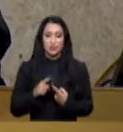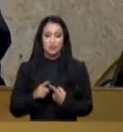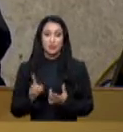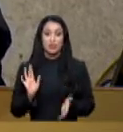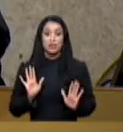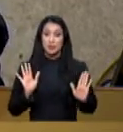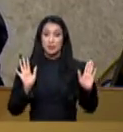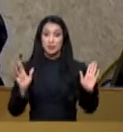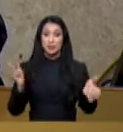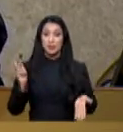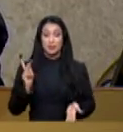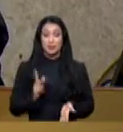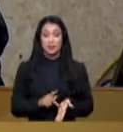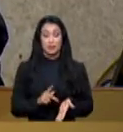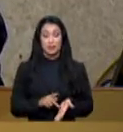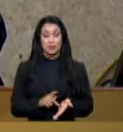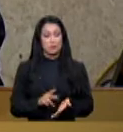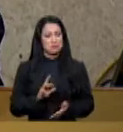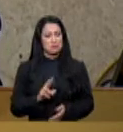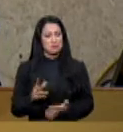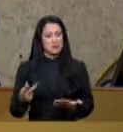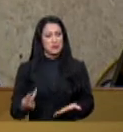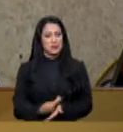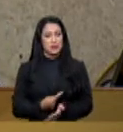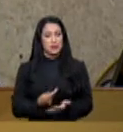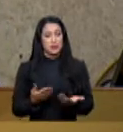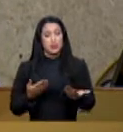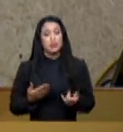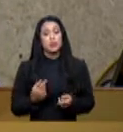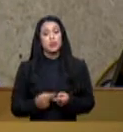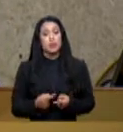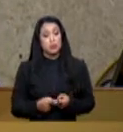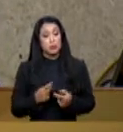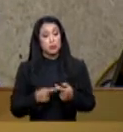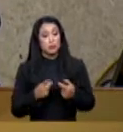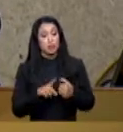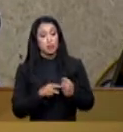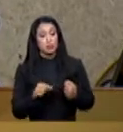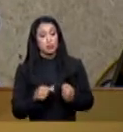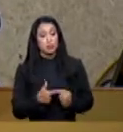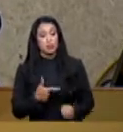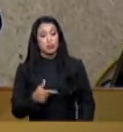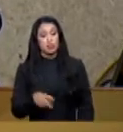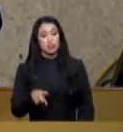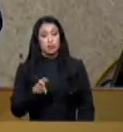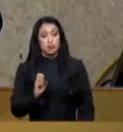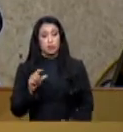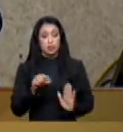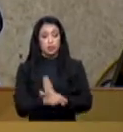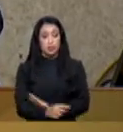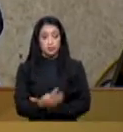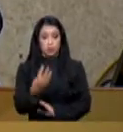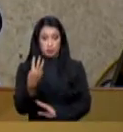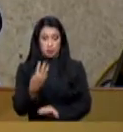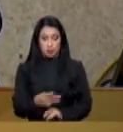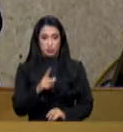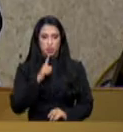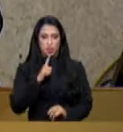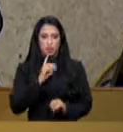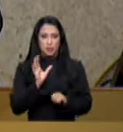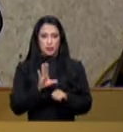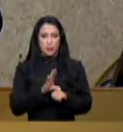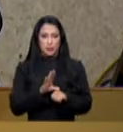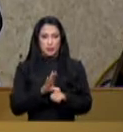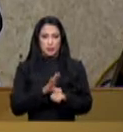na verdade, não é isso que ocorre. Por quê? Porque o artigo 25, parágrafo 3º, dispõe da Constituição